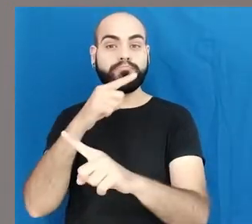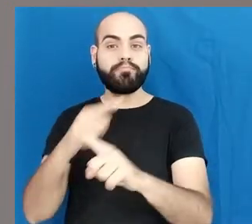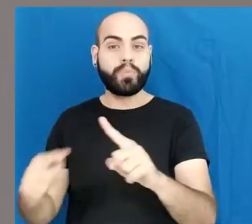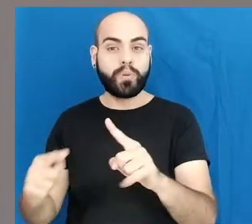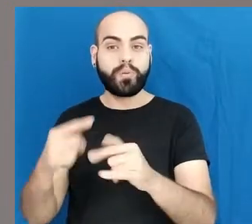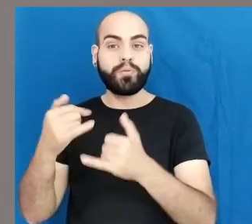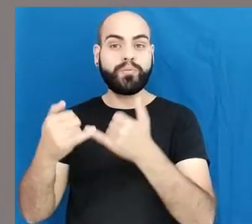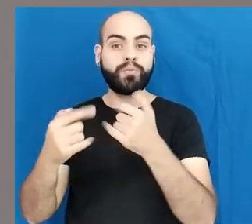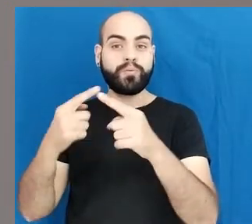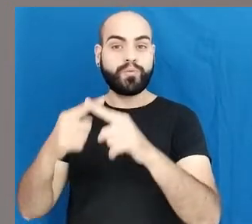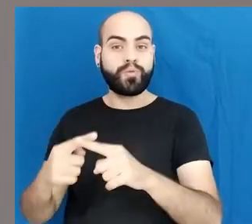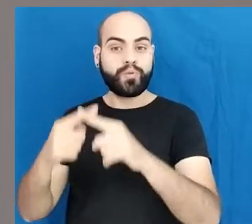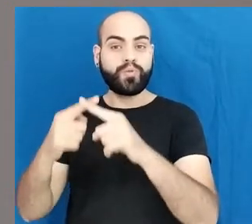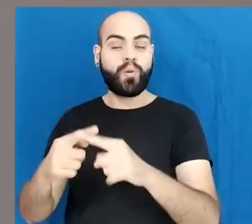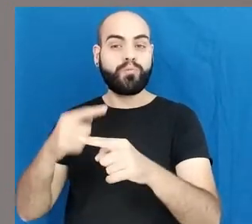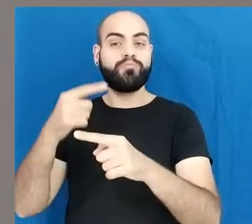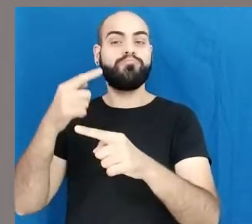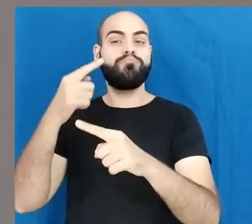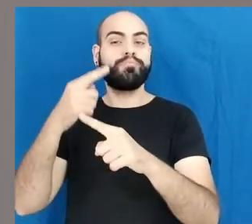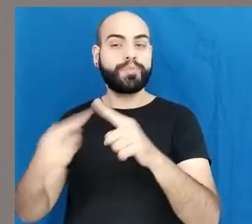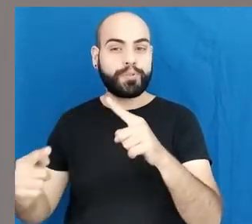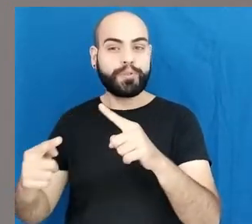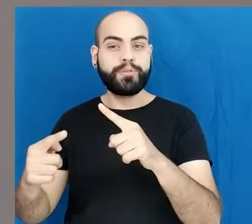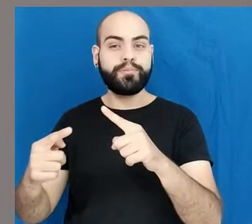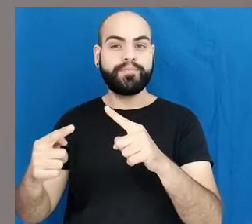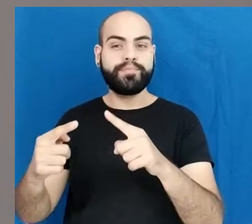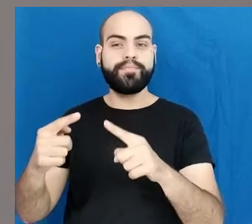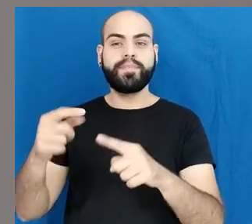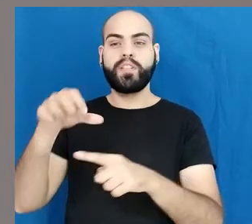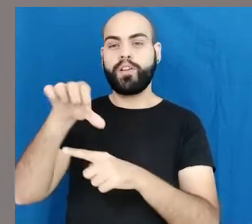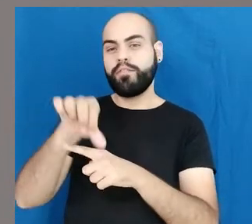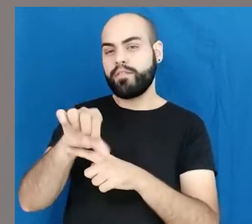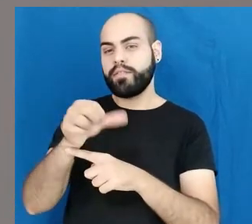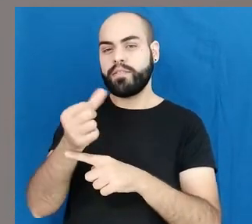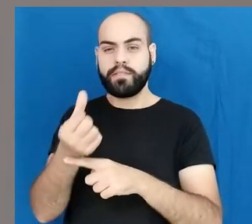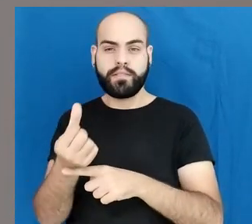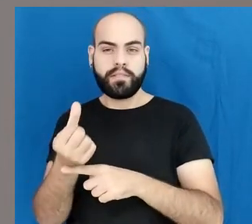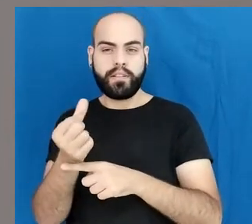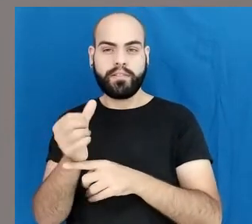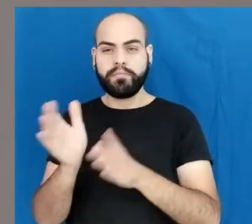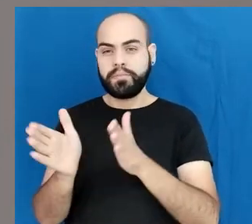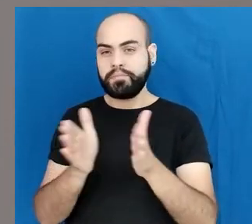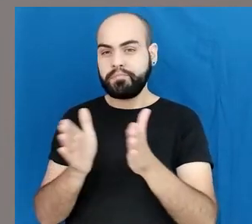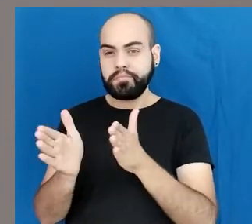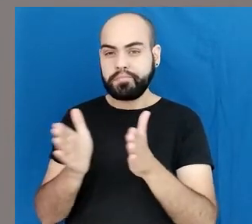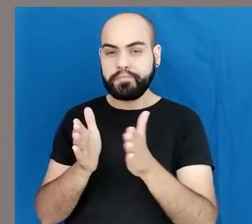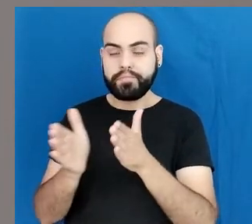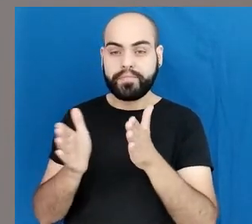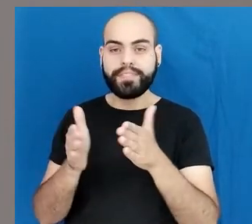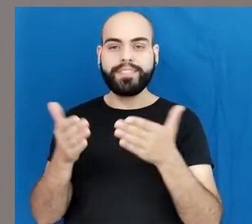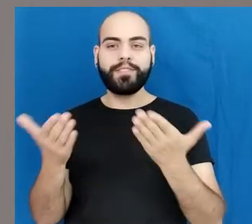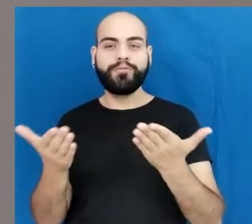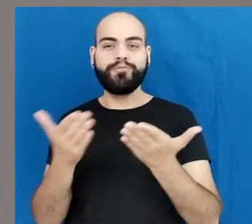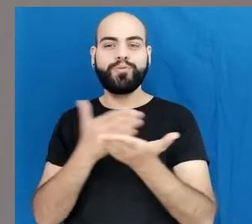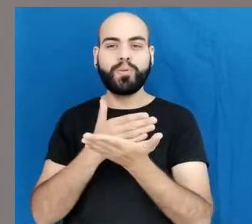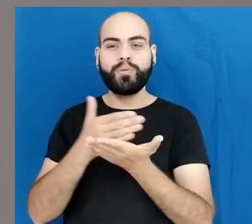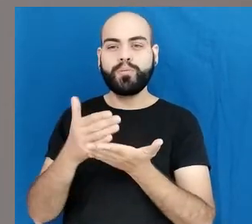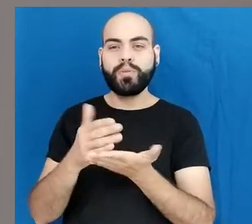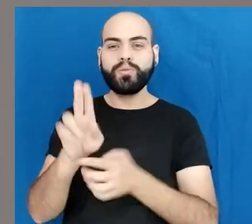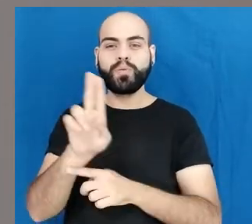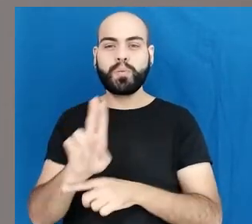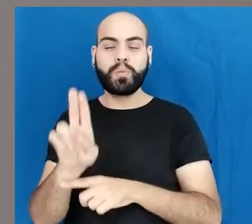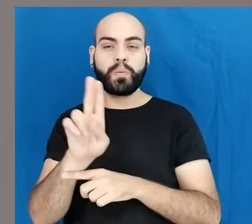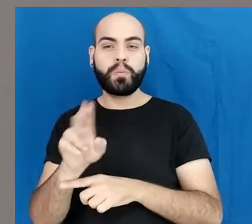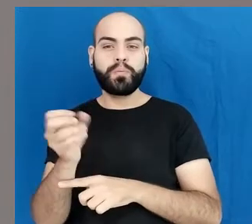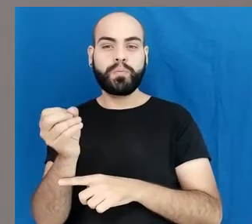quando foi proibido o jogo, em 1946, e aí começou uma grande itinerância de